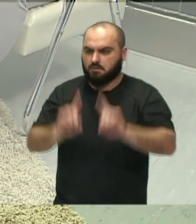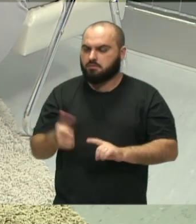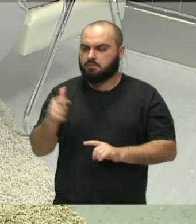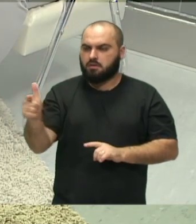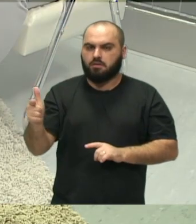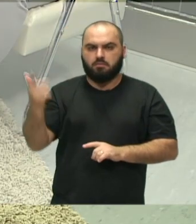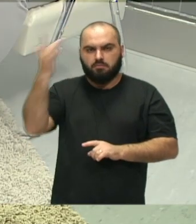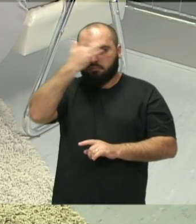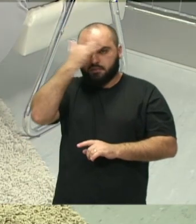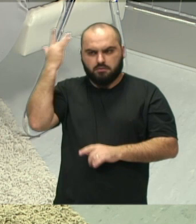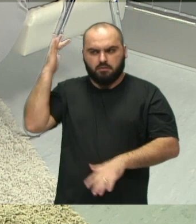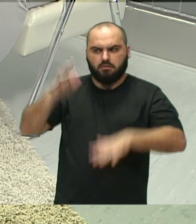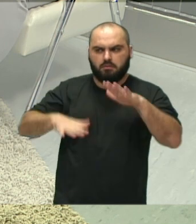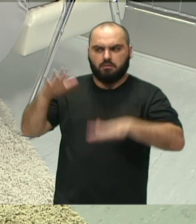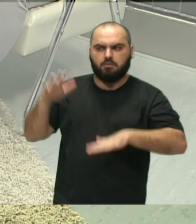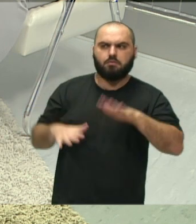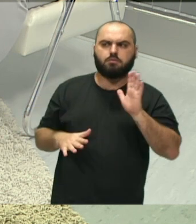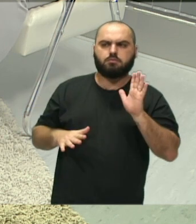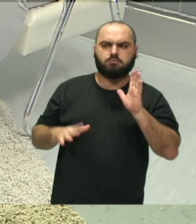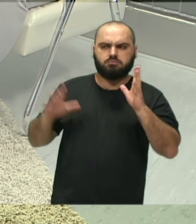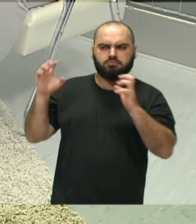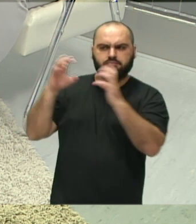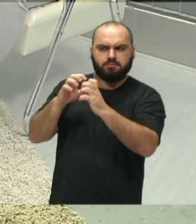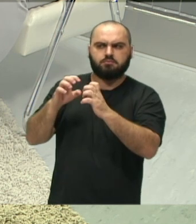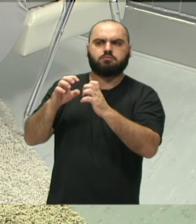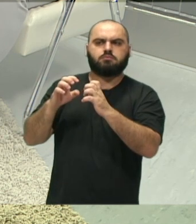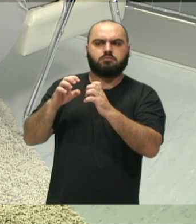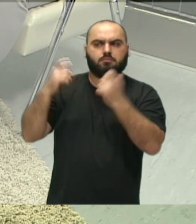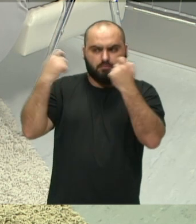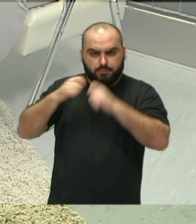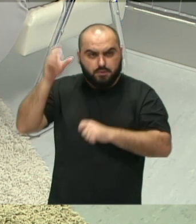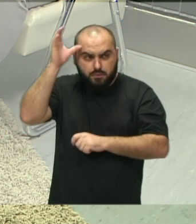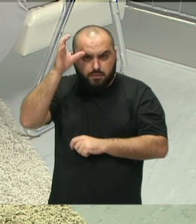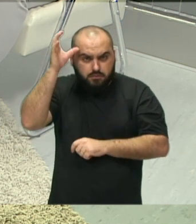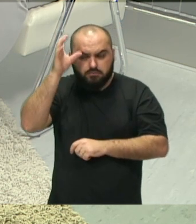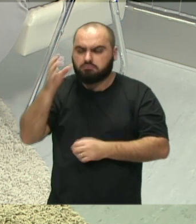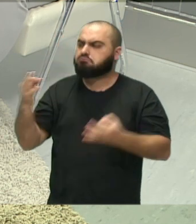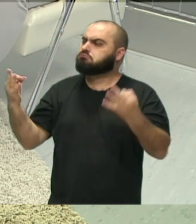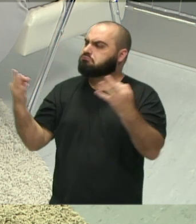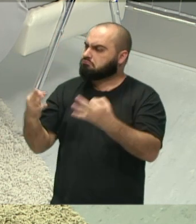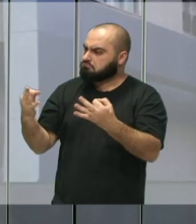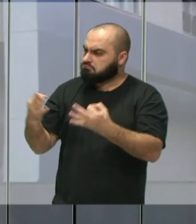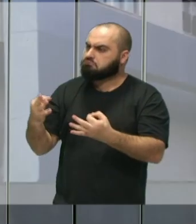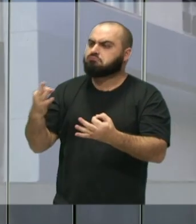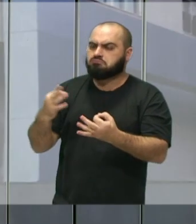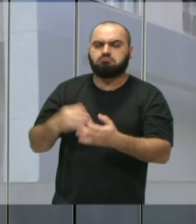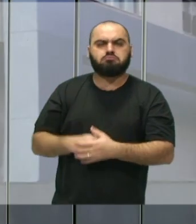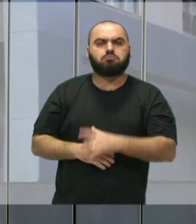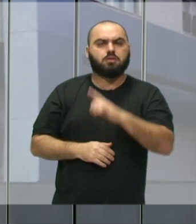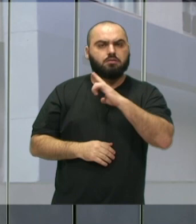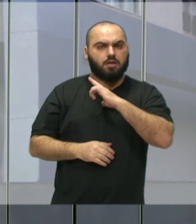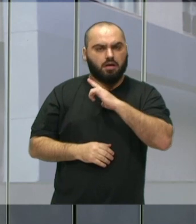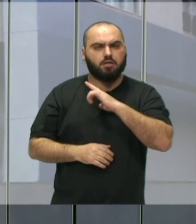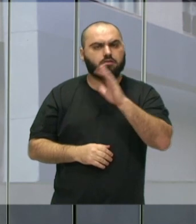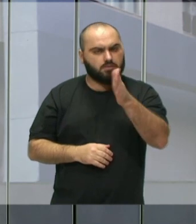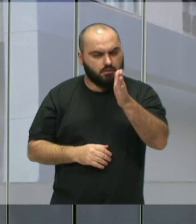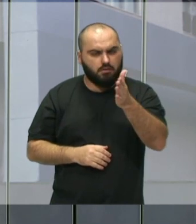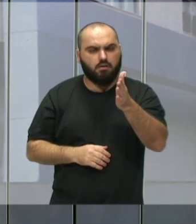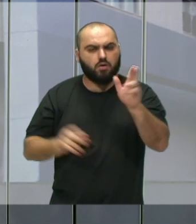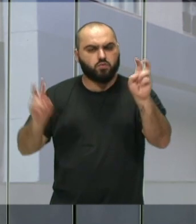pessoas acabam se revoltando às vezes e cometendo. Então é bom ter essa conscientização. Sabe? Perfeito, nós temos casos, temos relatos, tá,